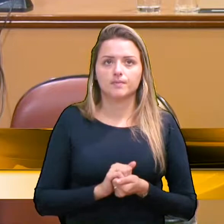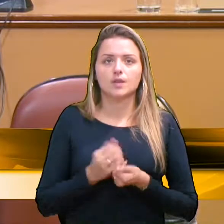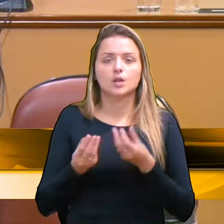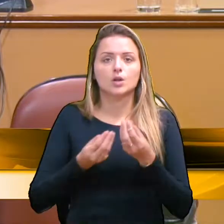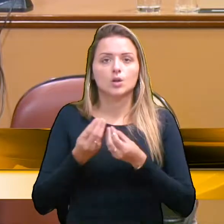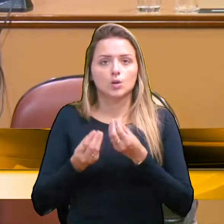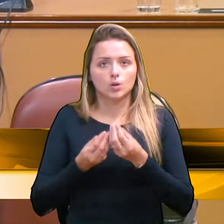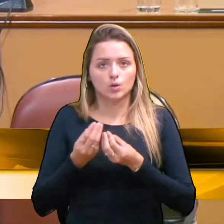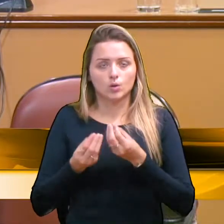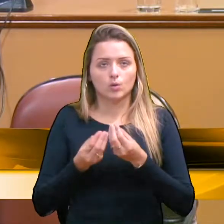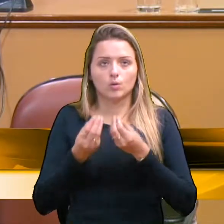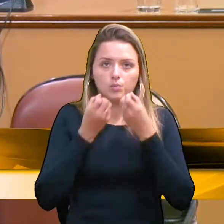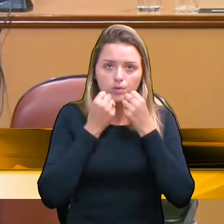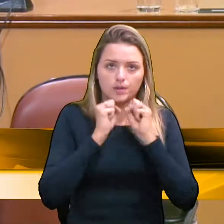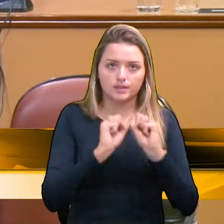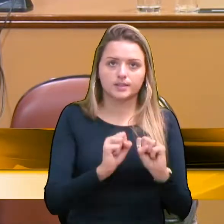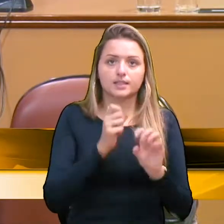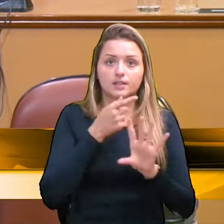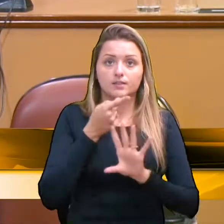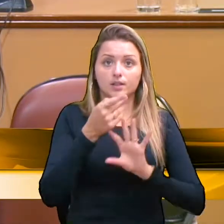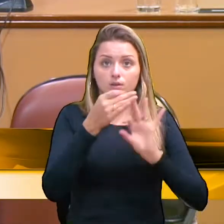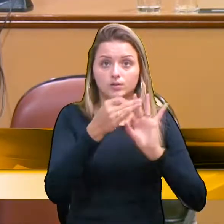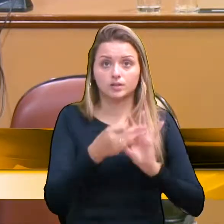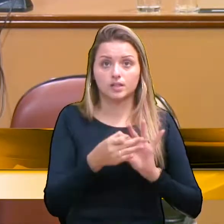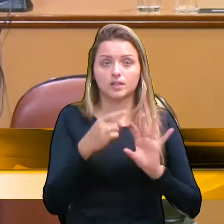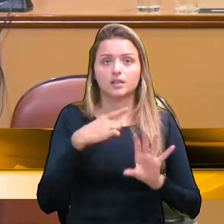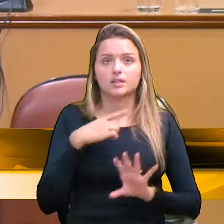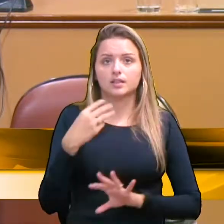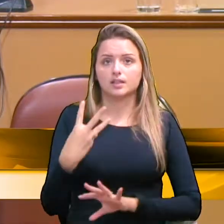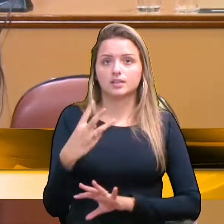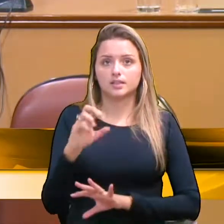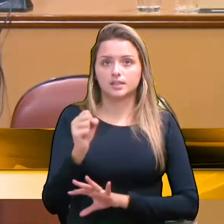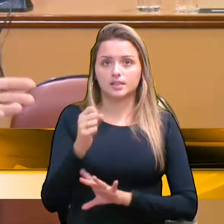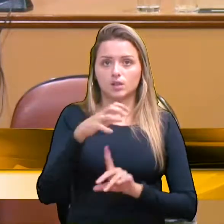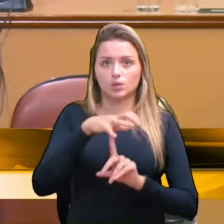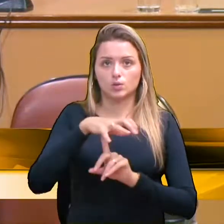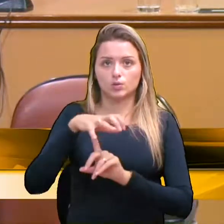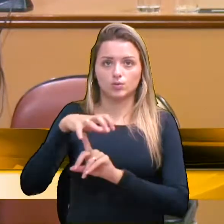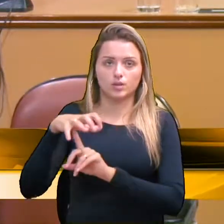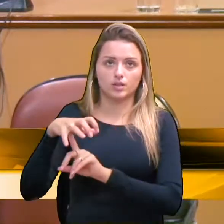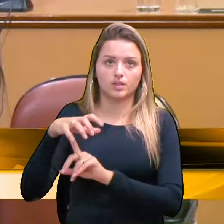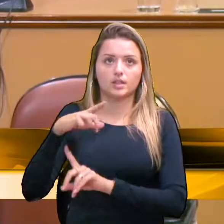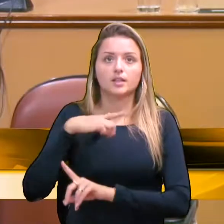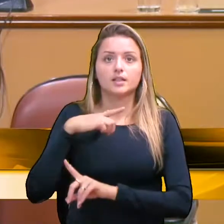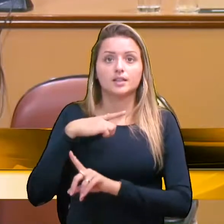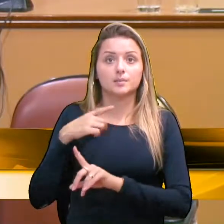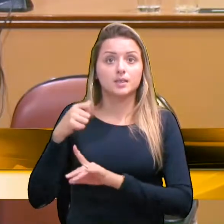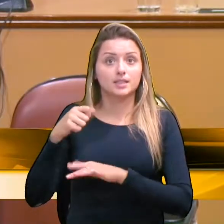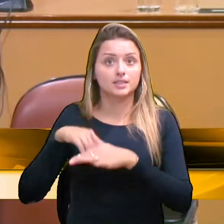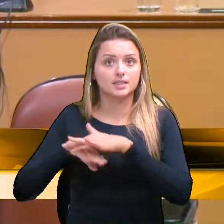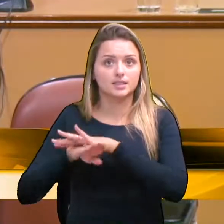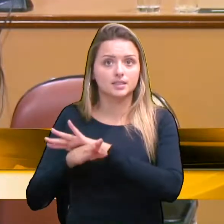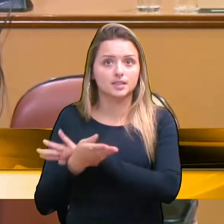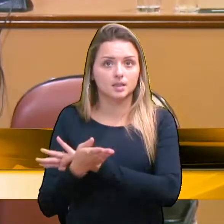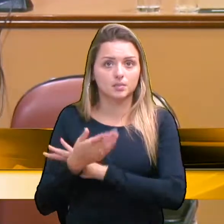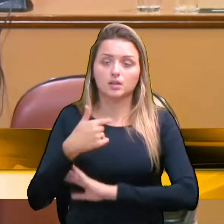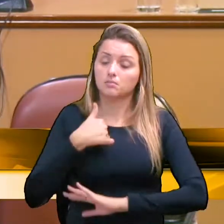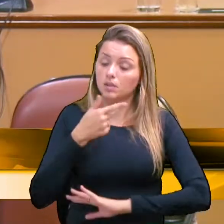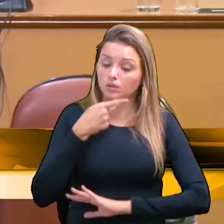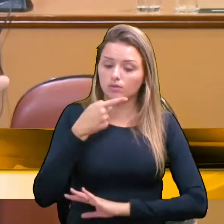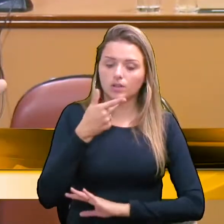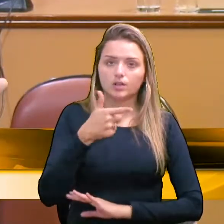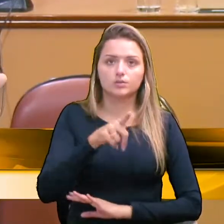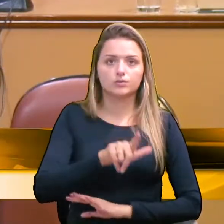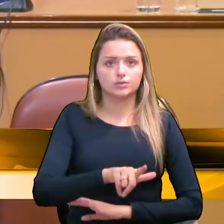muito bem a Secretaria colocou, que tem 38 feirantes só que tem que se adequar, eu novamente volto